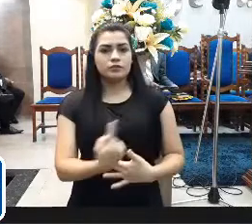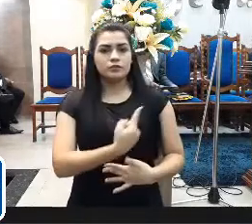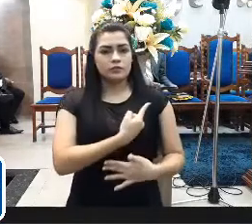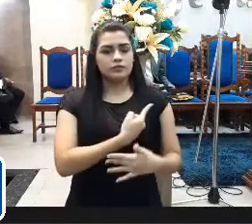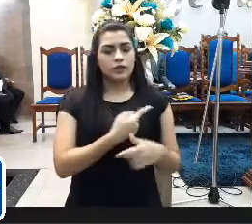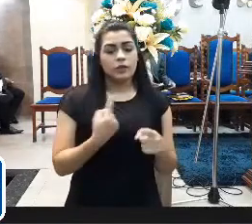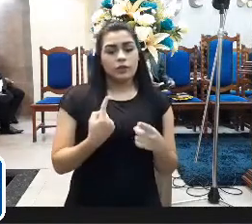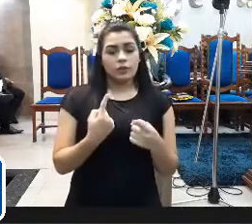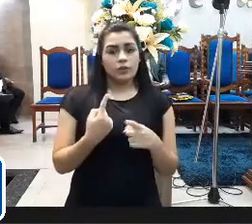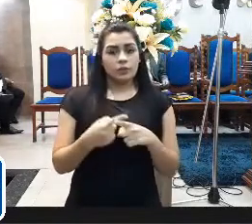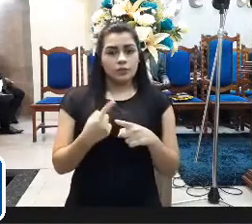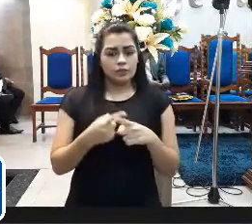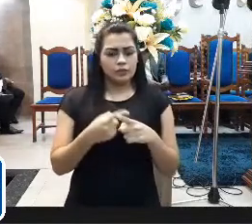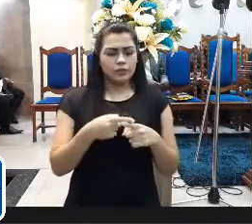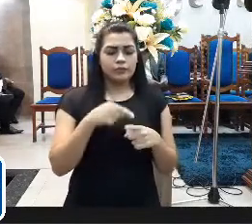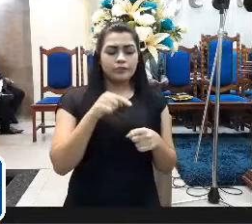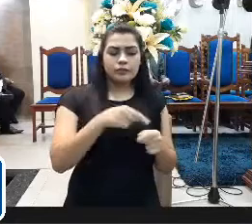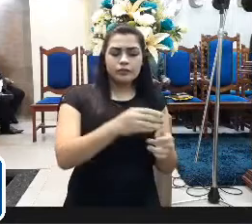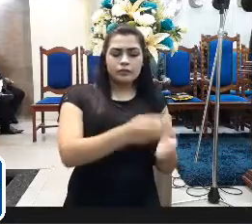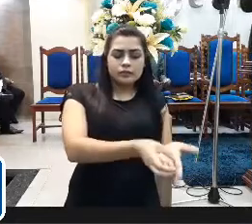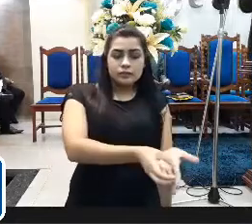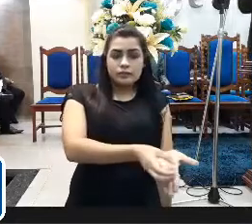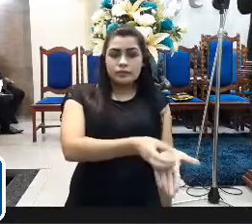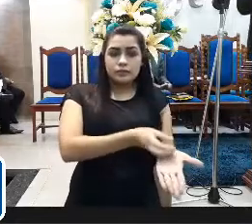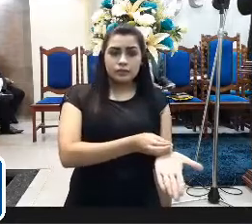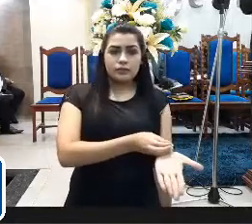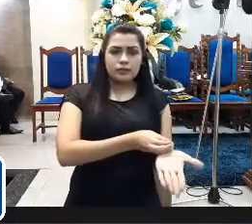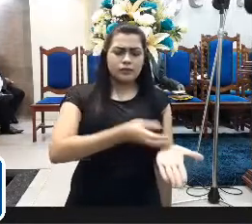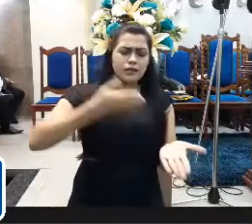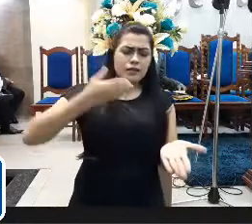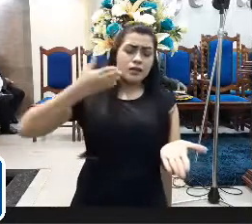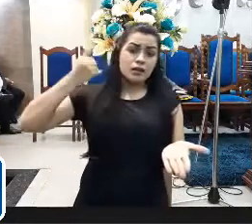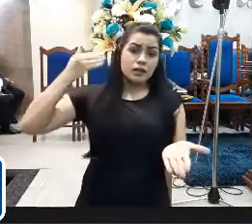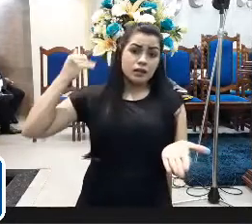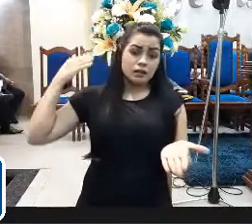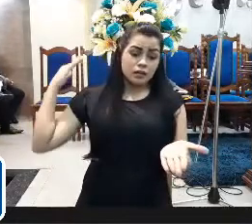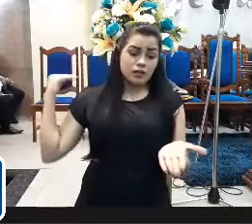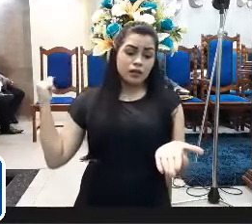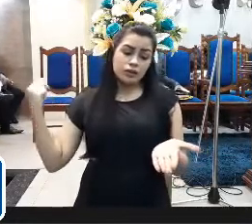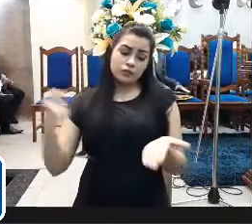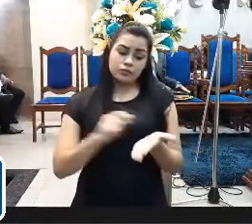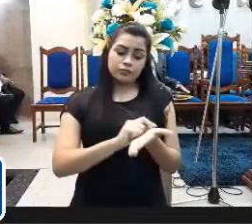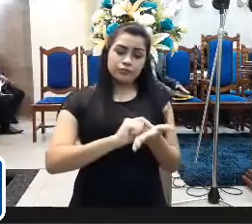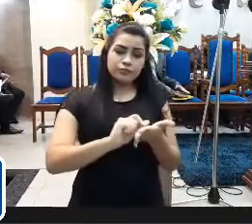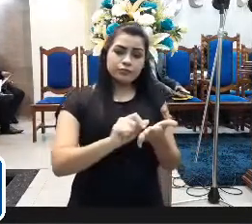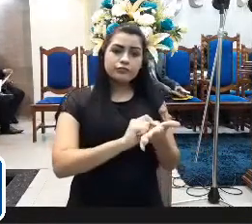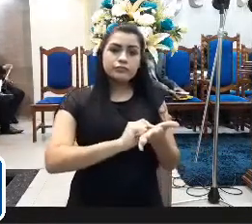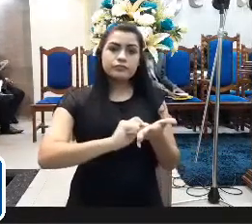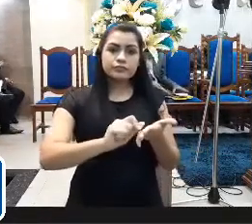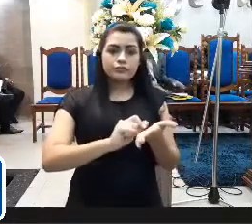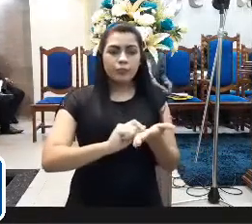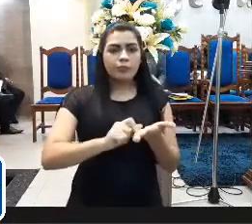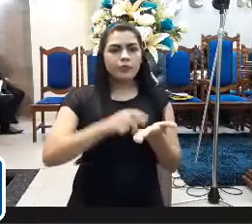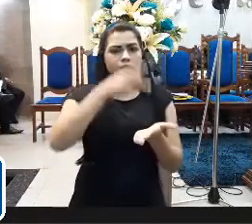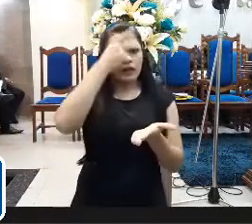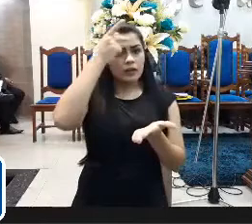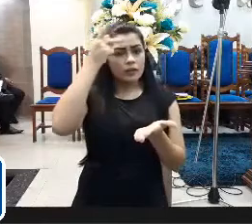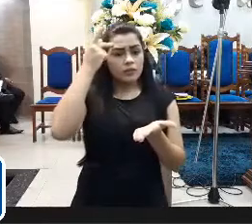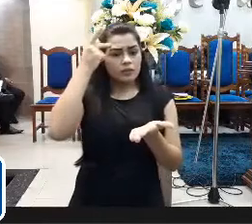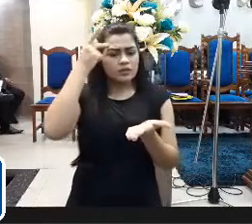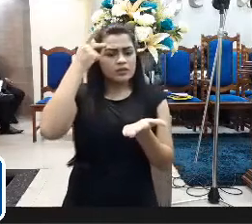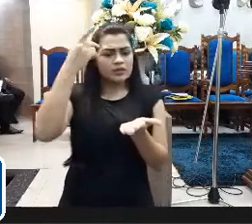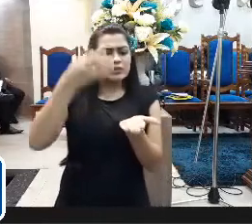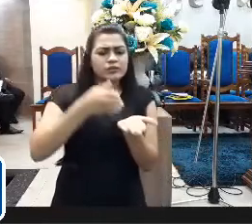essa carta, ela foi escrita a peregrinos, a forasteiros que passavam por um período de